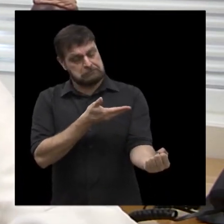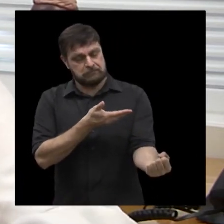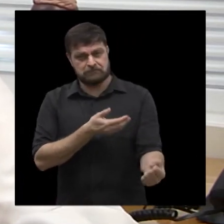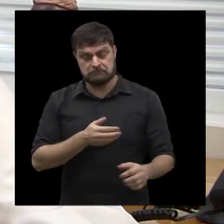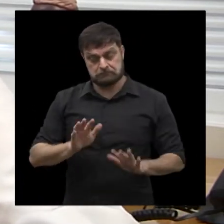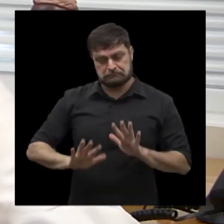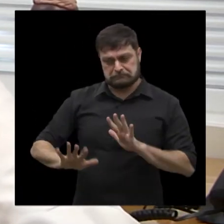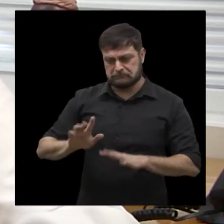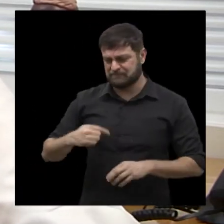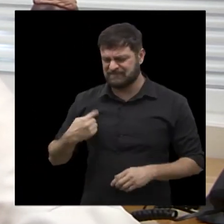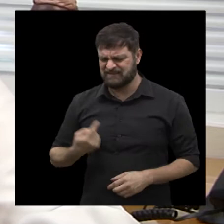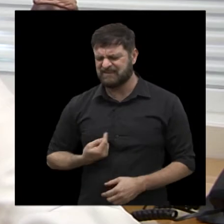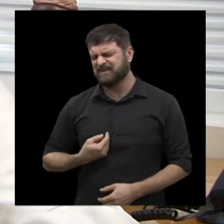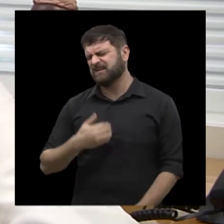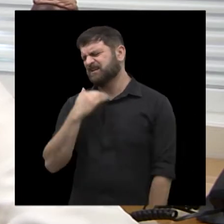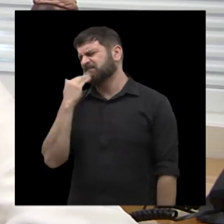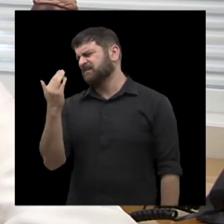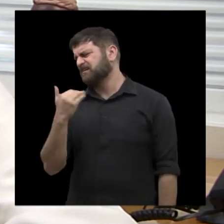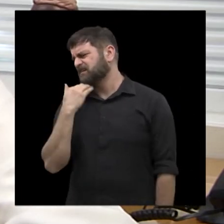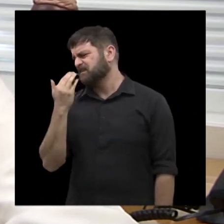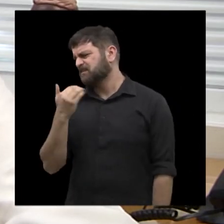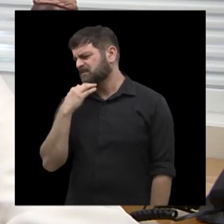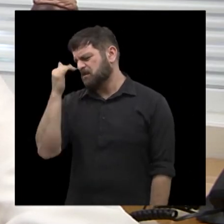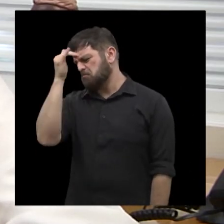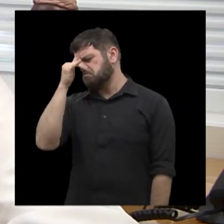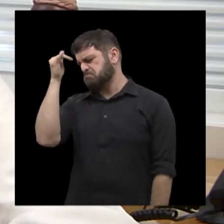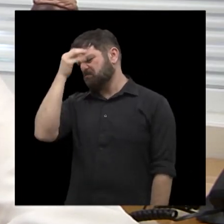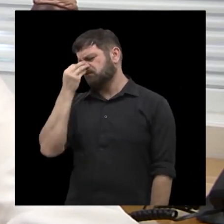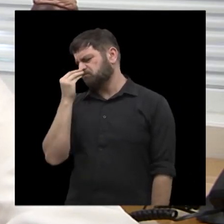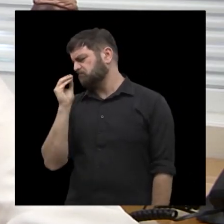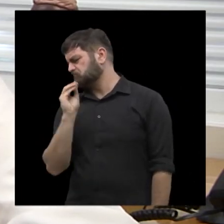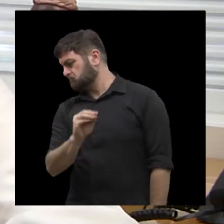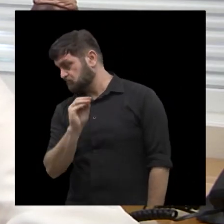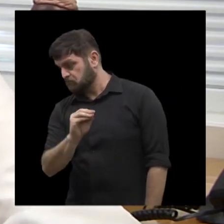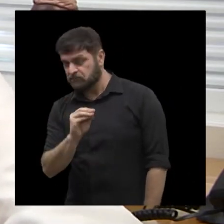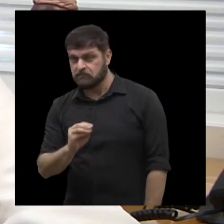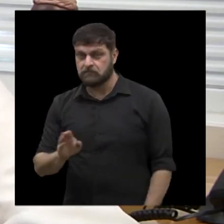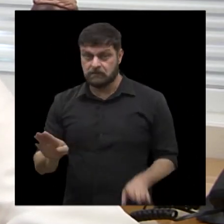e às vezes você não dá muita bola para isso, né? E junto